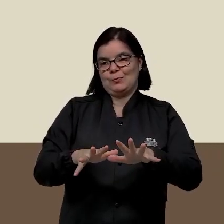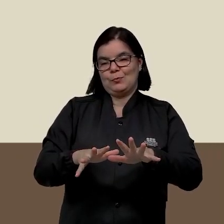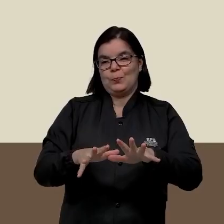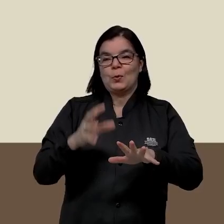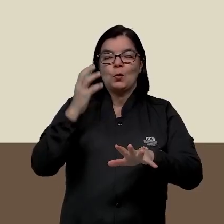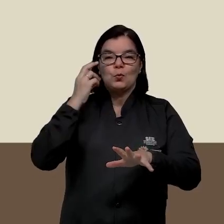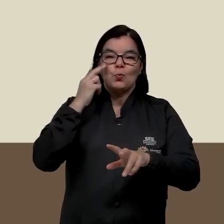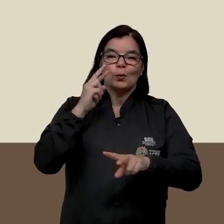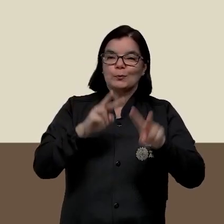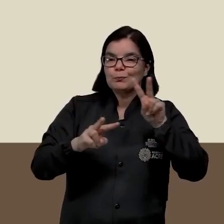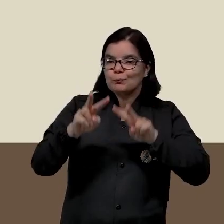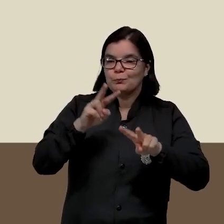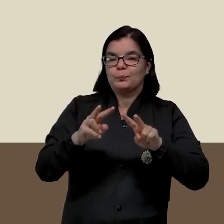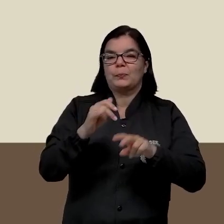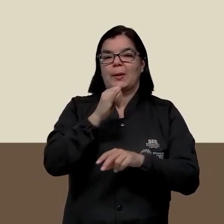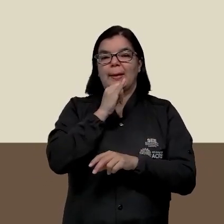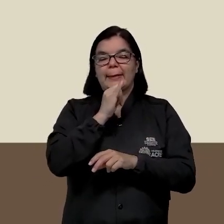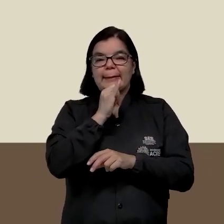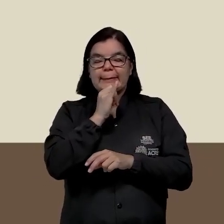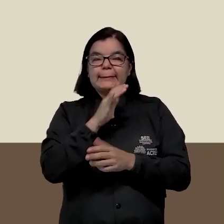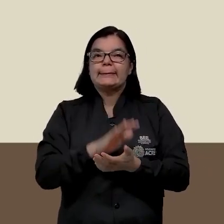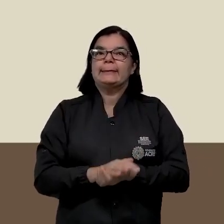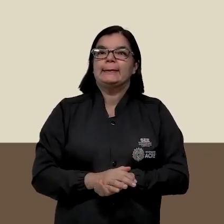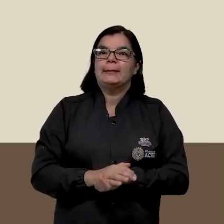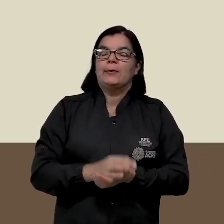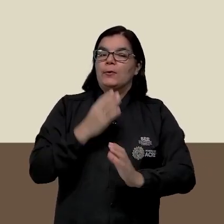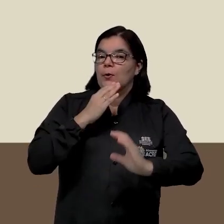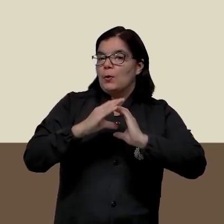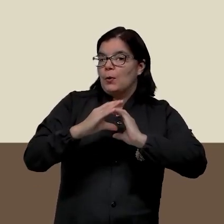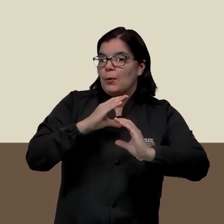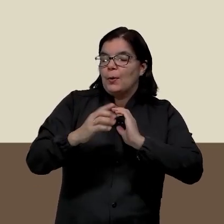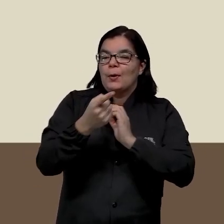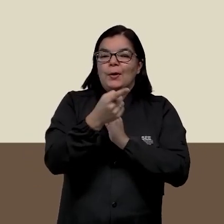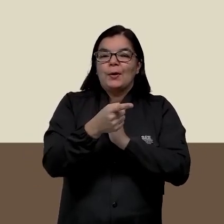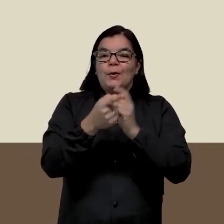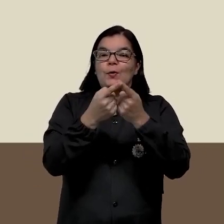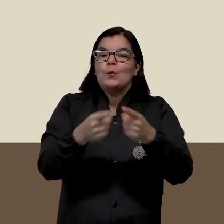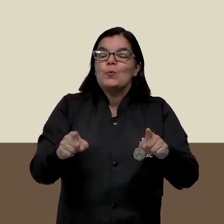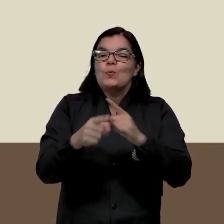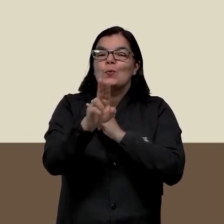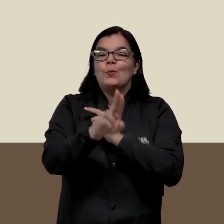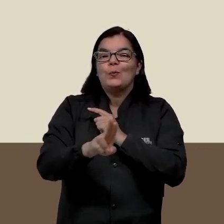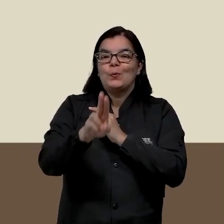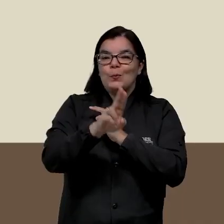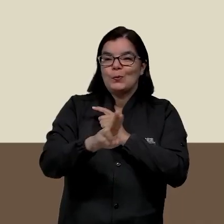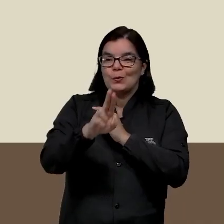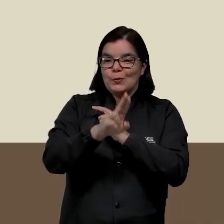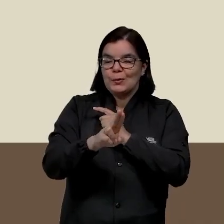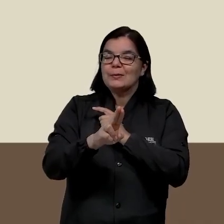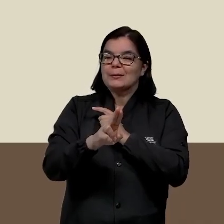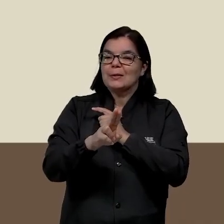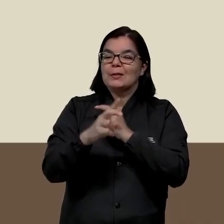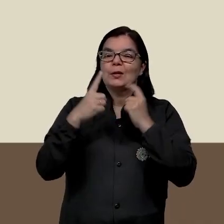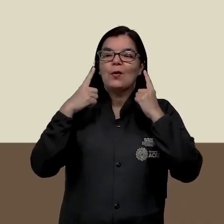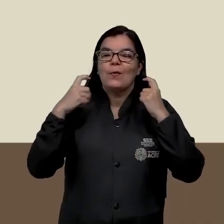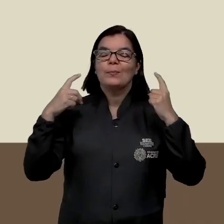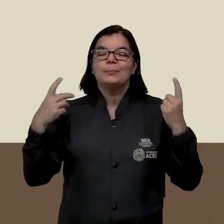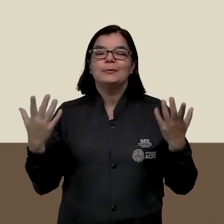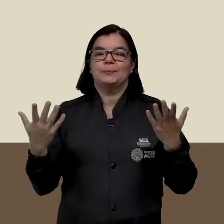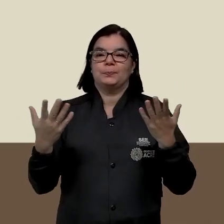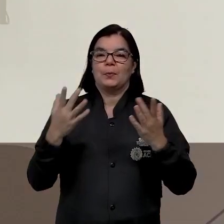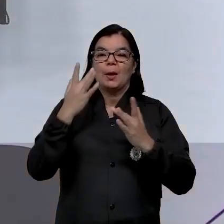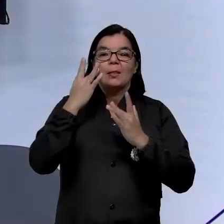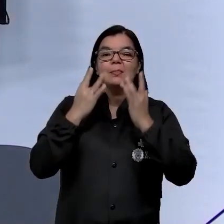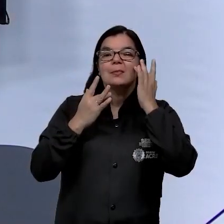audiovisual. Por exemplo, tem uma música, eu gostaria de usar essa música como trilha sonora da minha